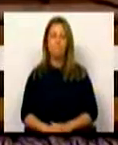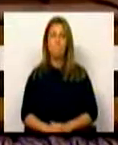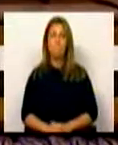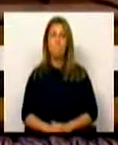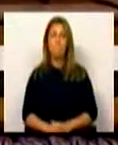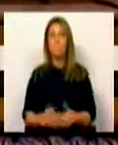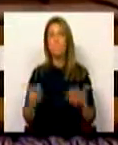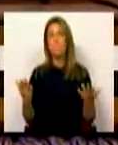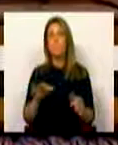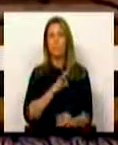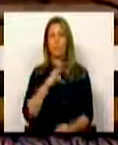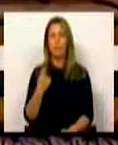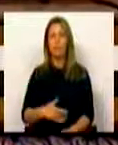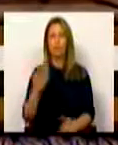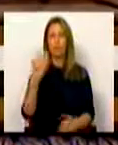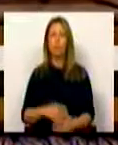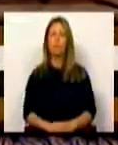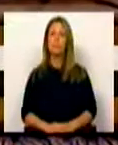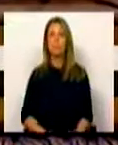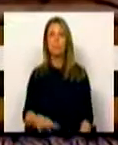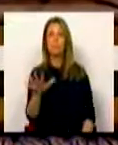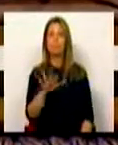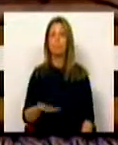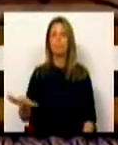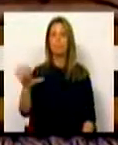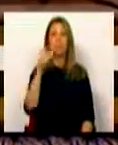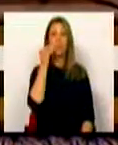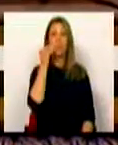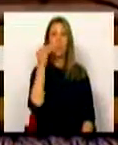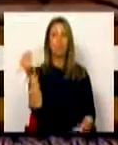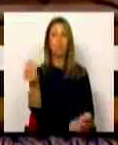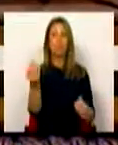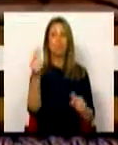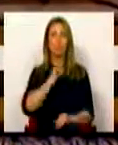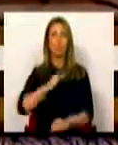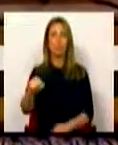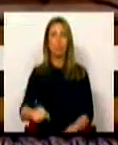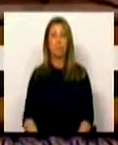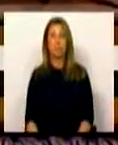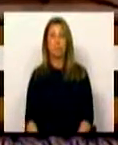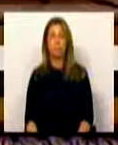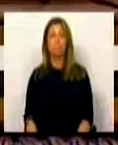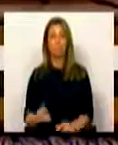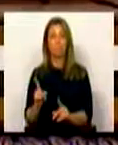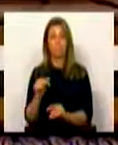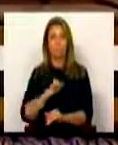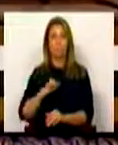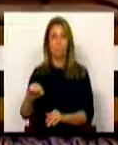Eis, Sr. Presidente, o estado desta oposição. Esta oposição